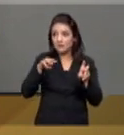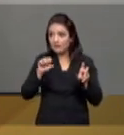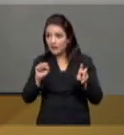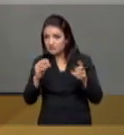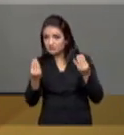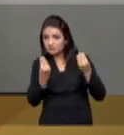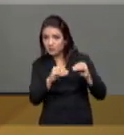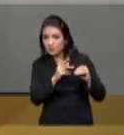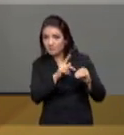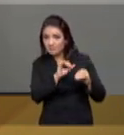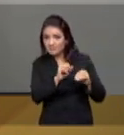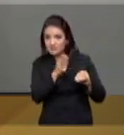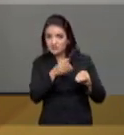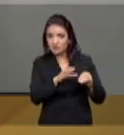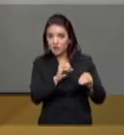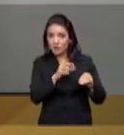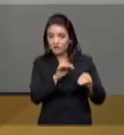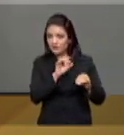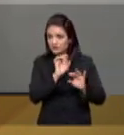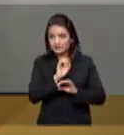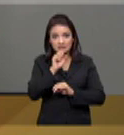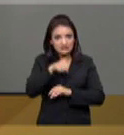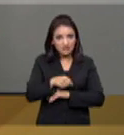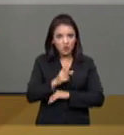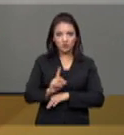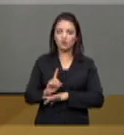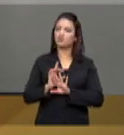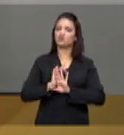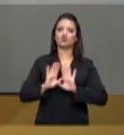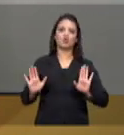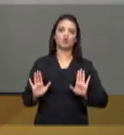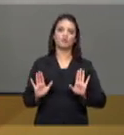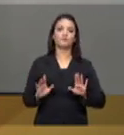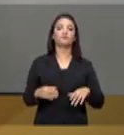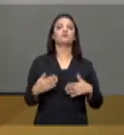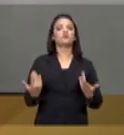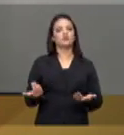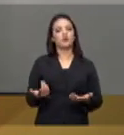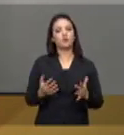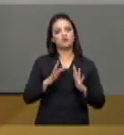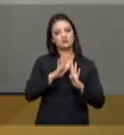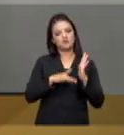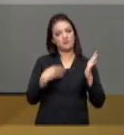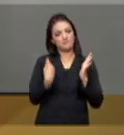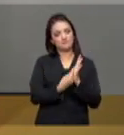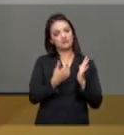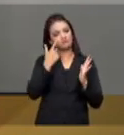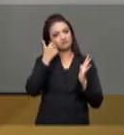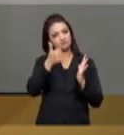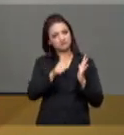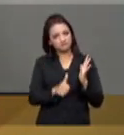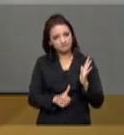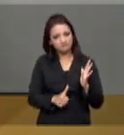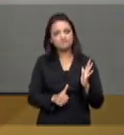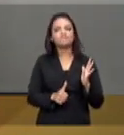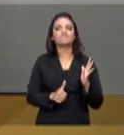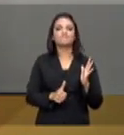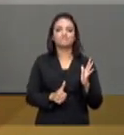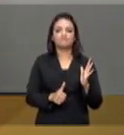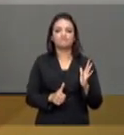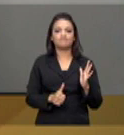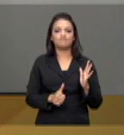de cálculo PIS/COFINS. Foi isso que foi decidido. O exame da petição recursal é suficiente,